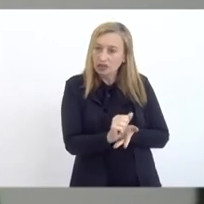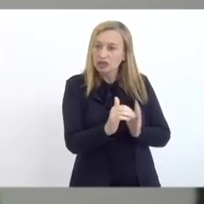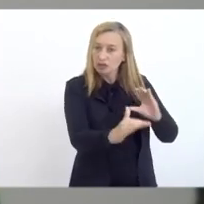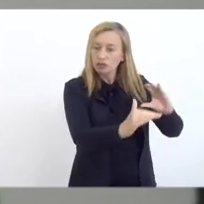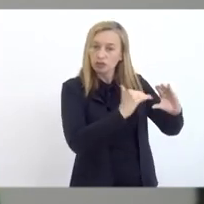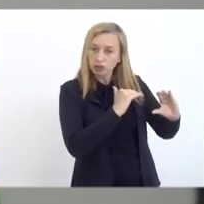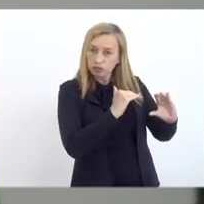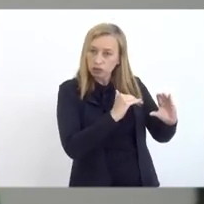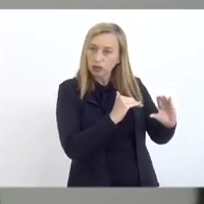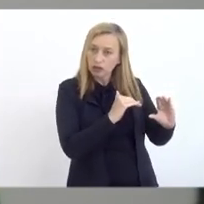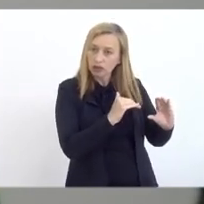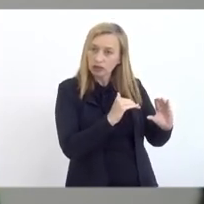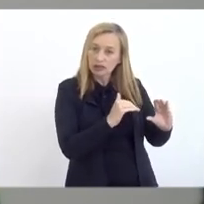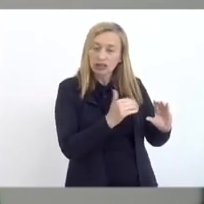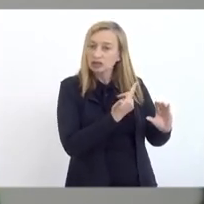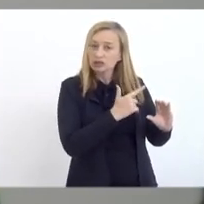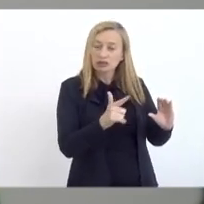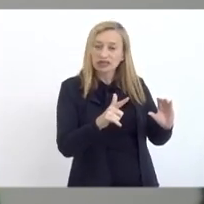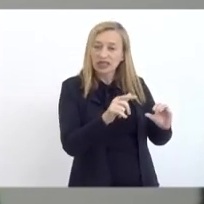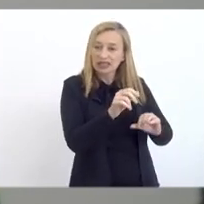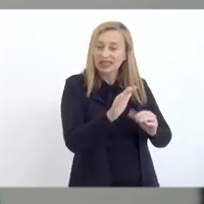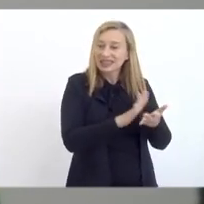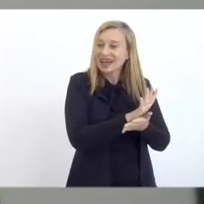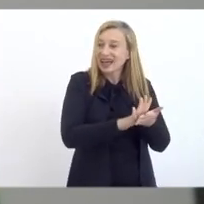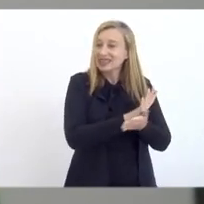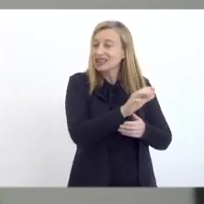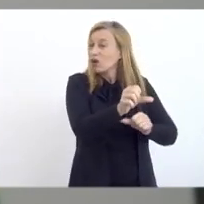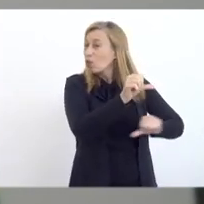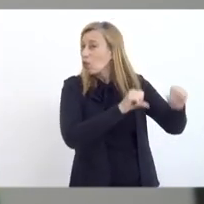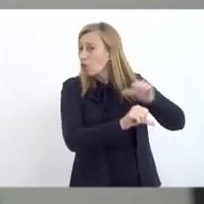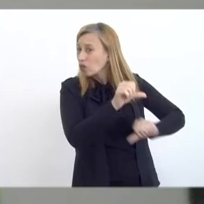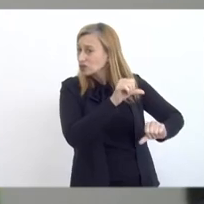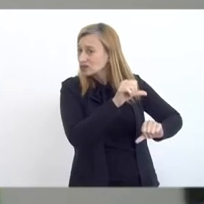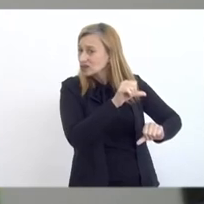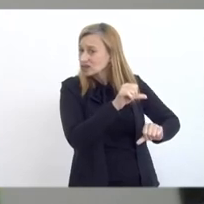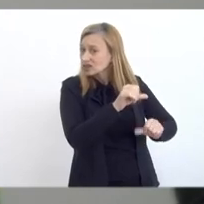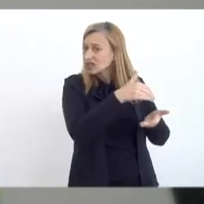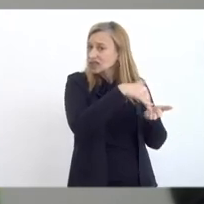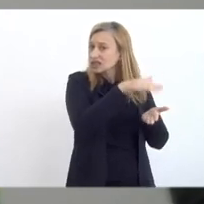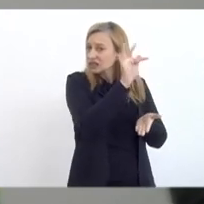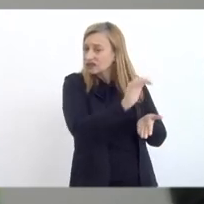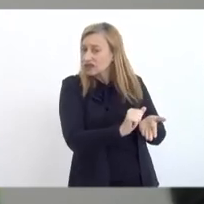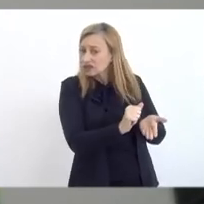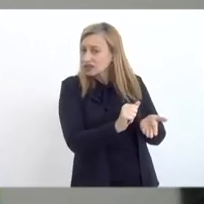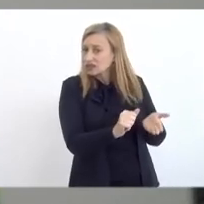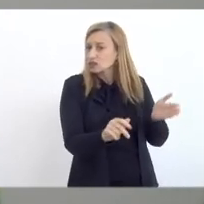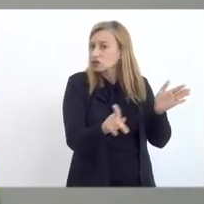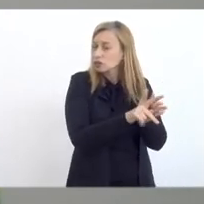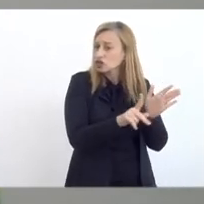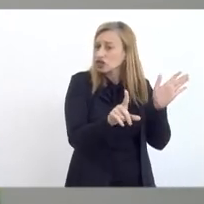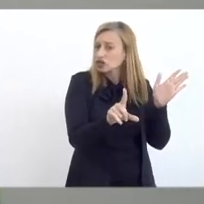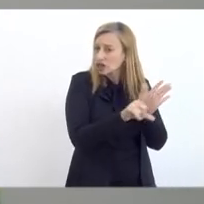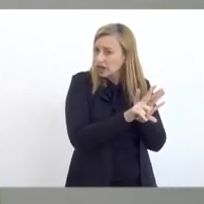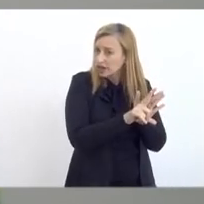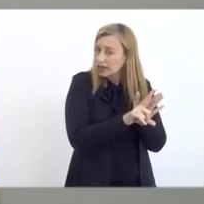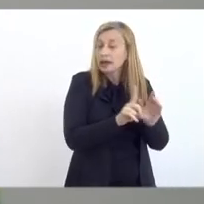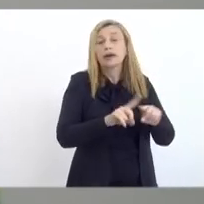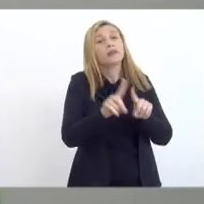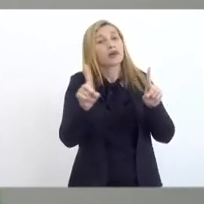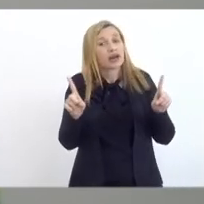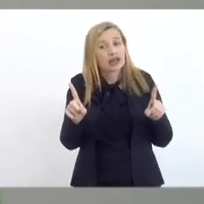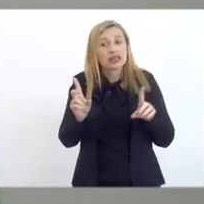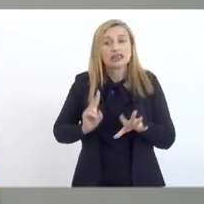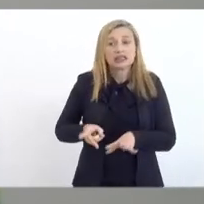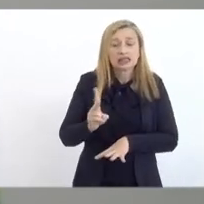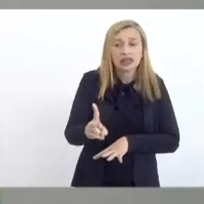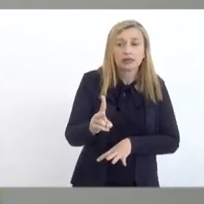de trazer é que não há contrariedade da Secretaria de Fazenda contra esses projetos de lei, mas